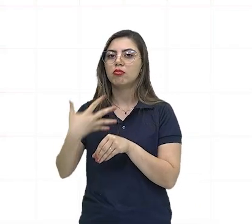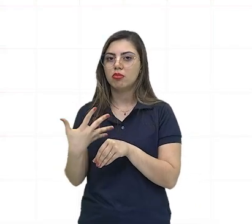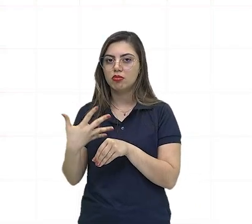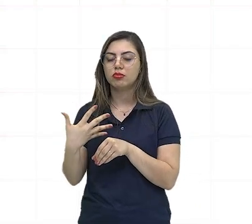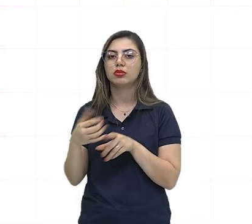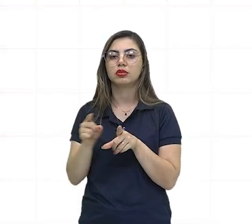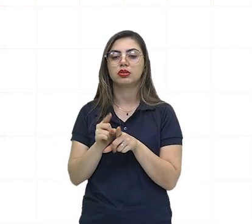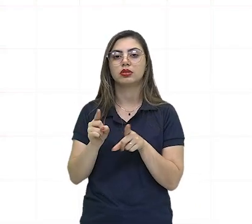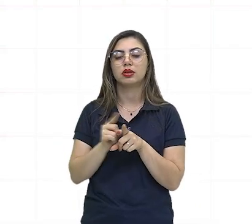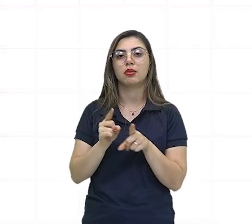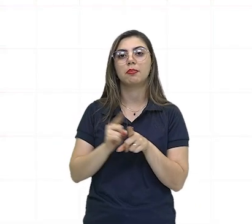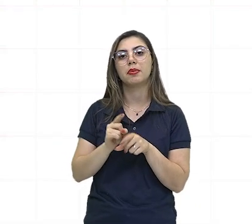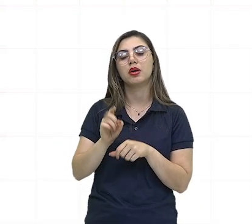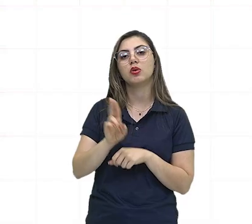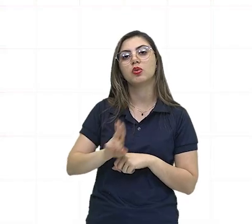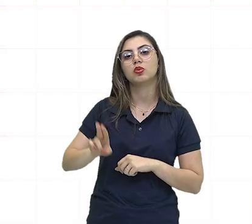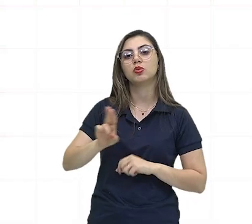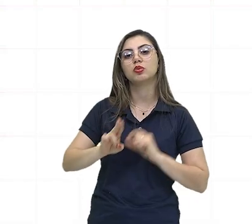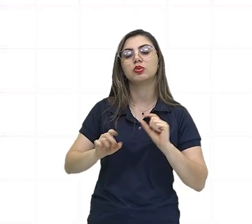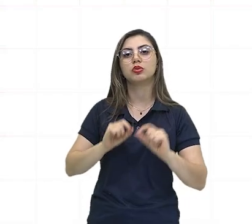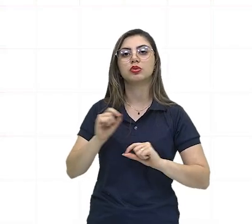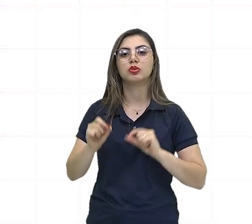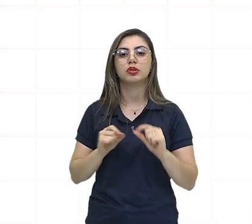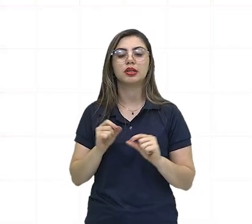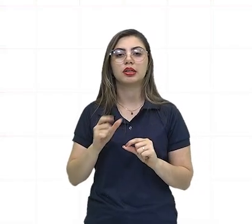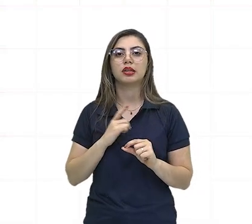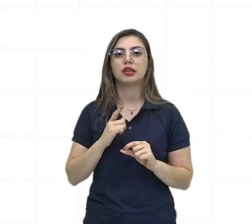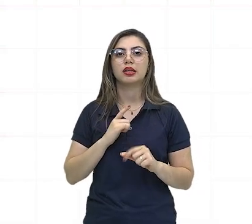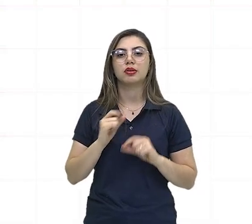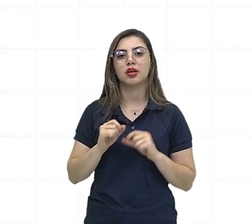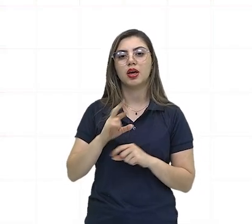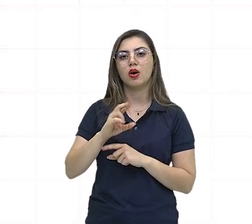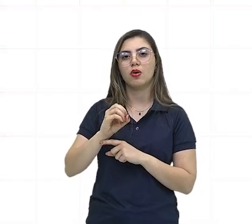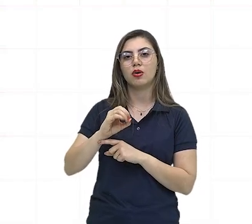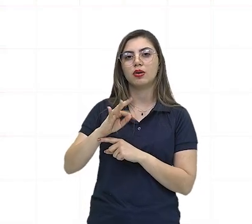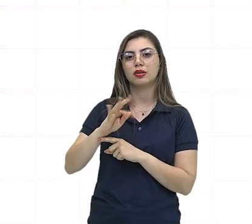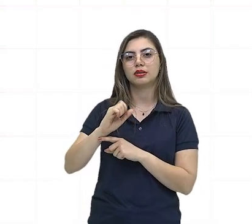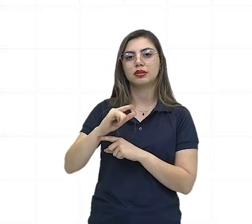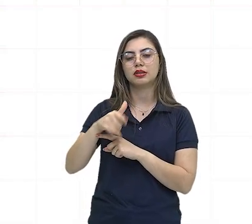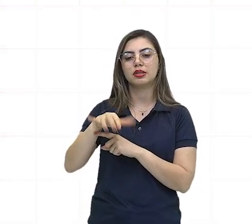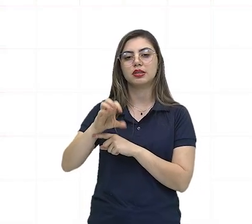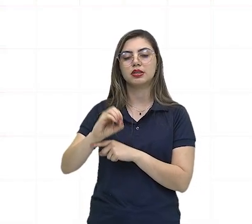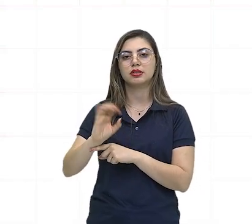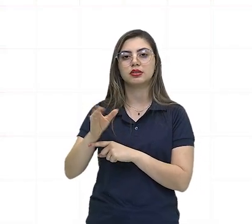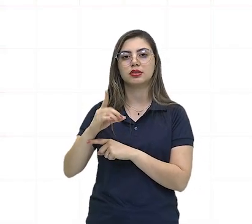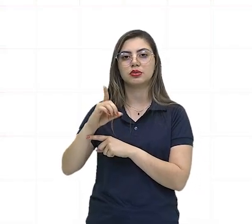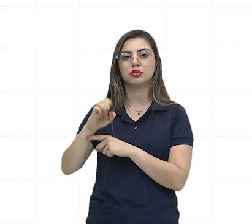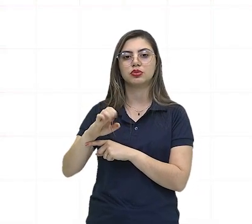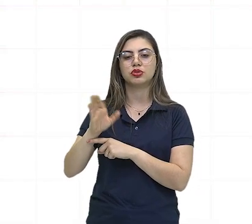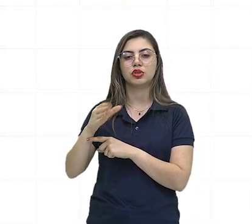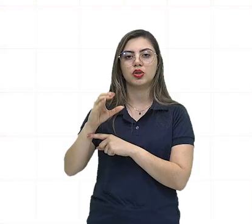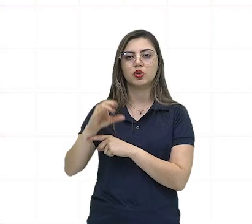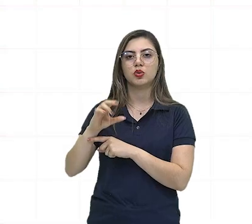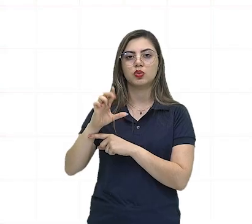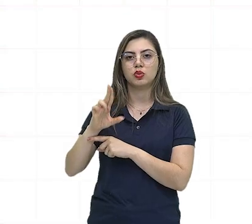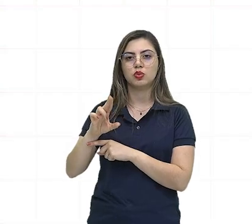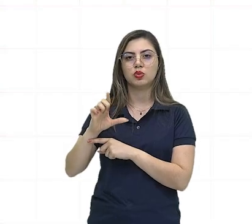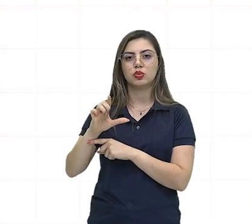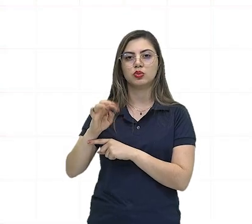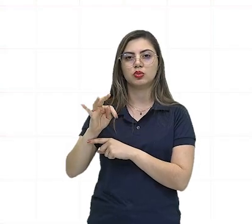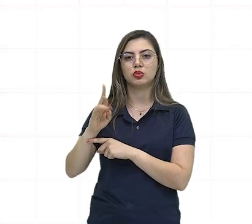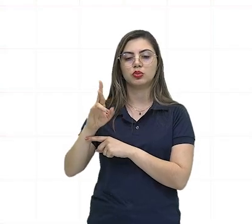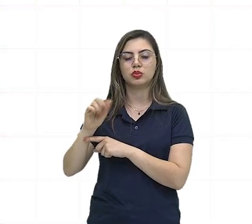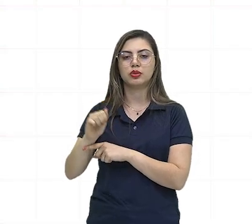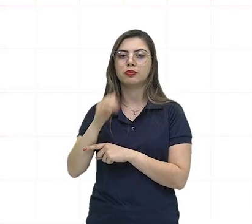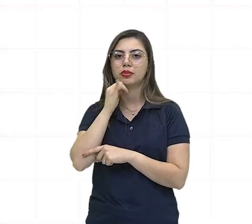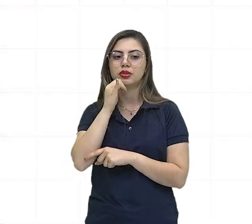os agricultores eles utilizam a rotação de culturas, né, mudando os cultivos lá, numa hora ele vai estar